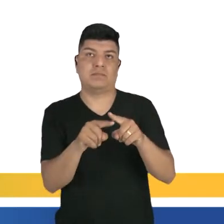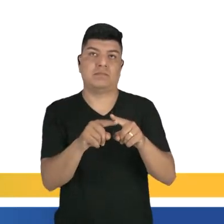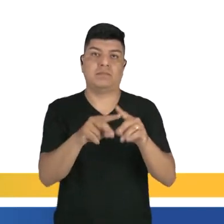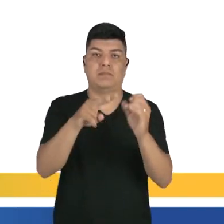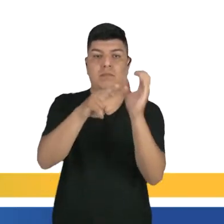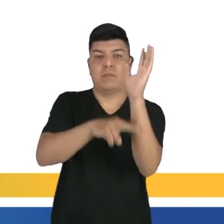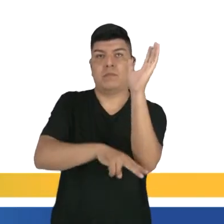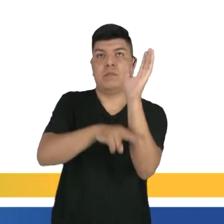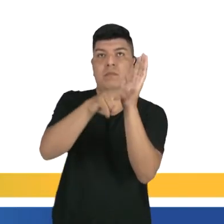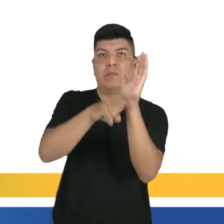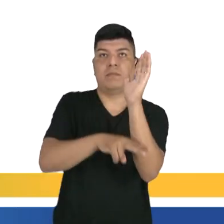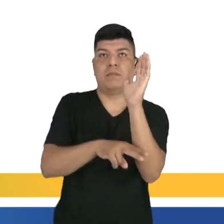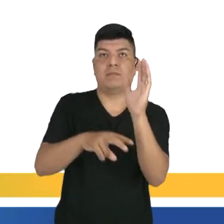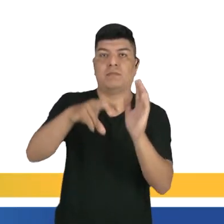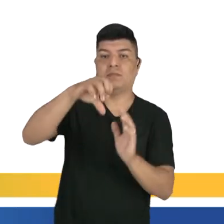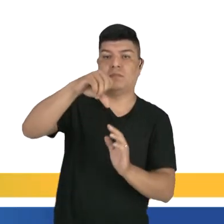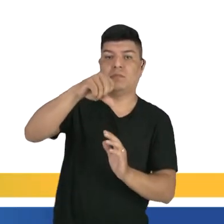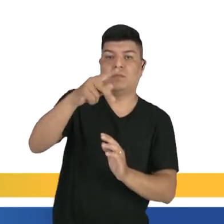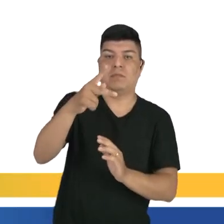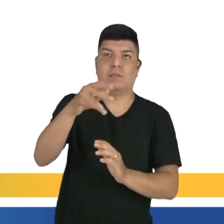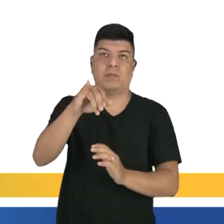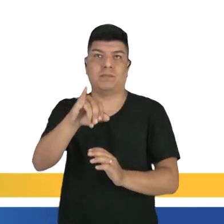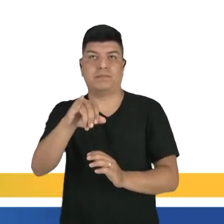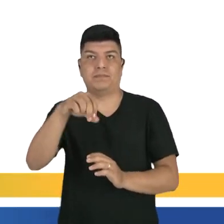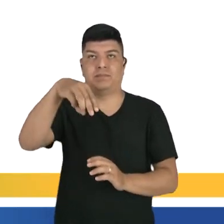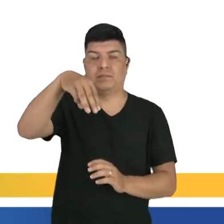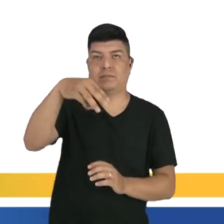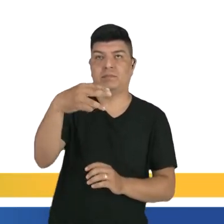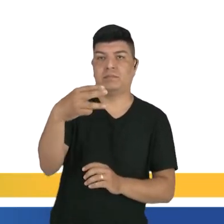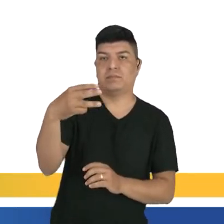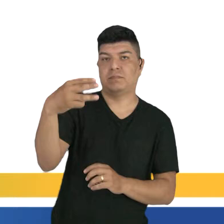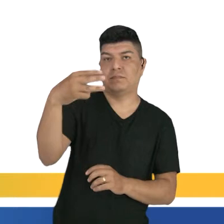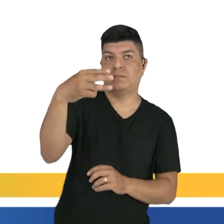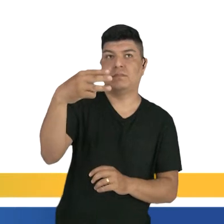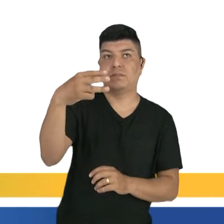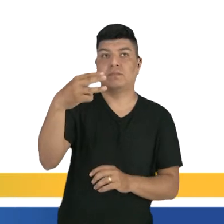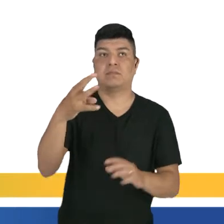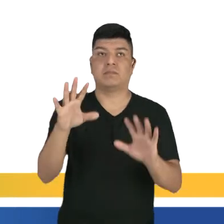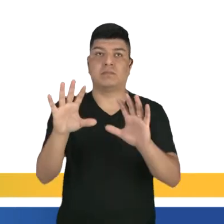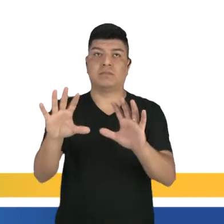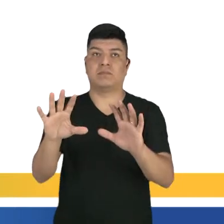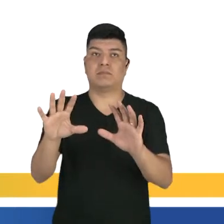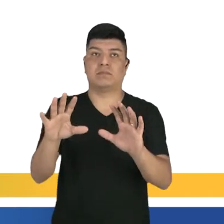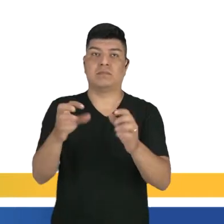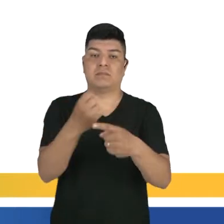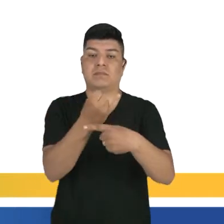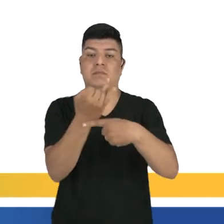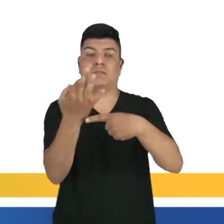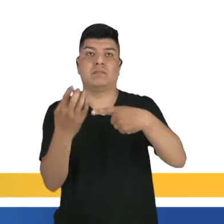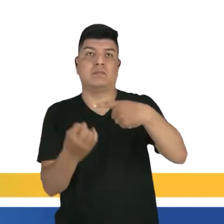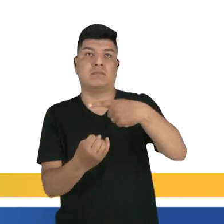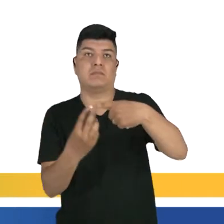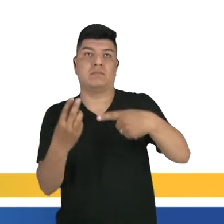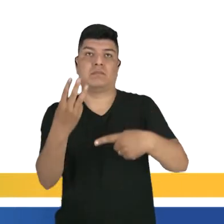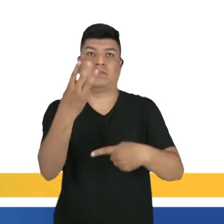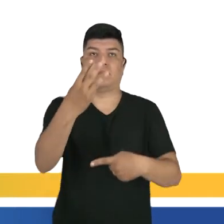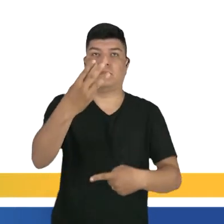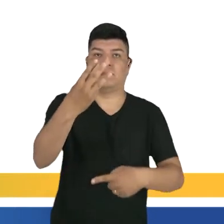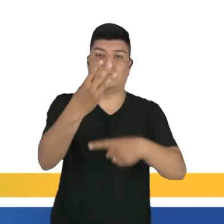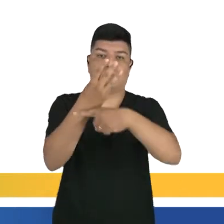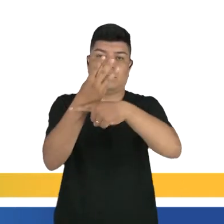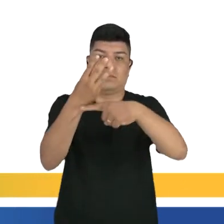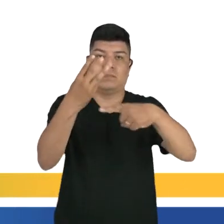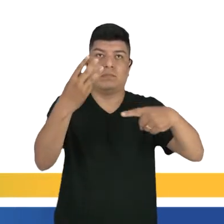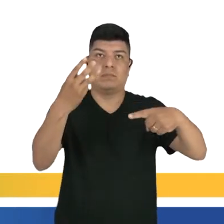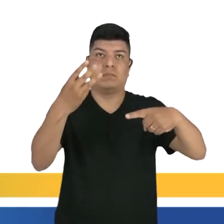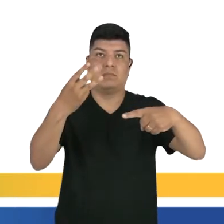mede 9 π metros quadrados é dado pela fração 3 sobre a raiz cúbica de 4.